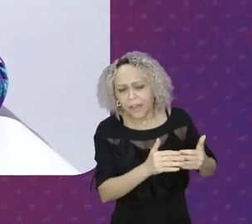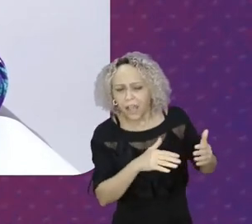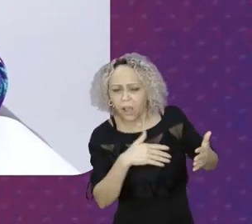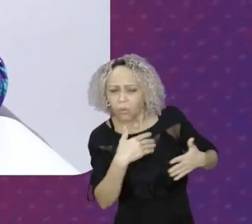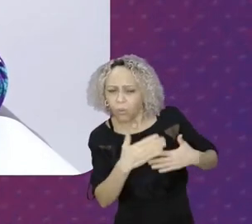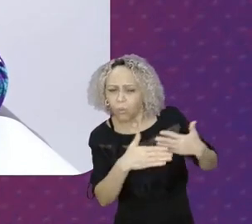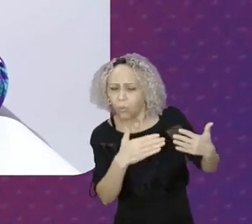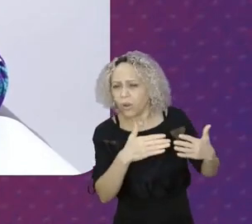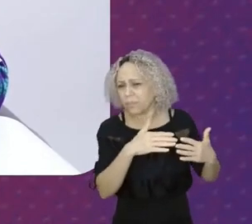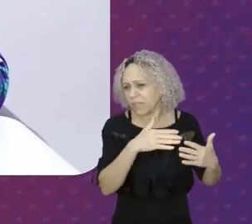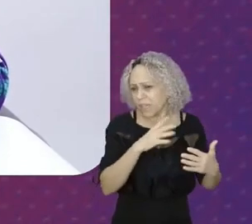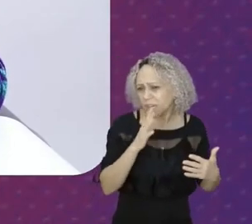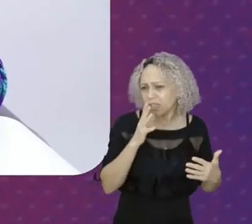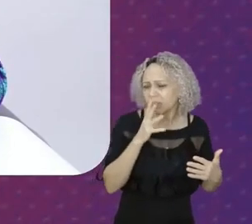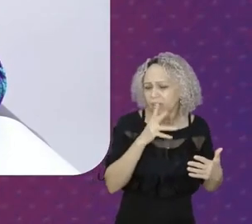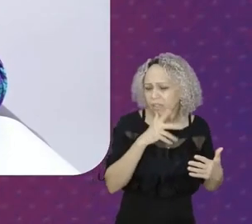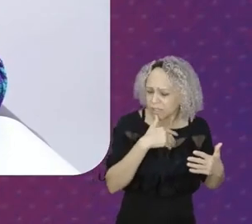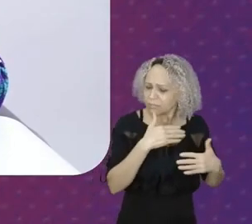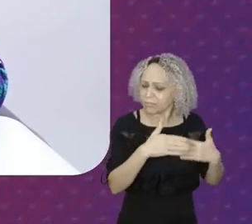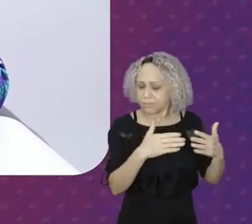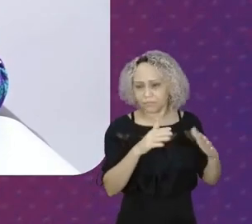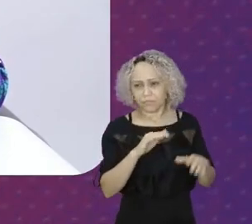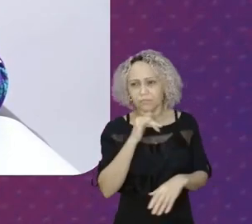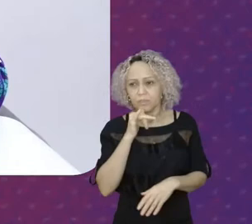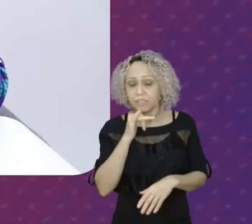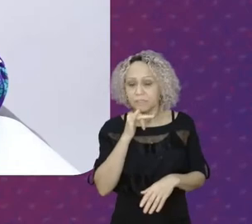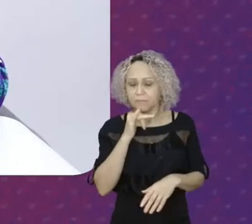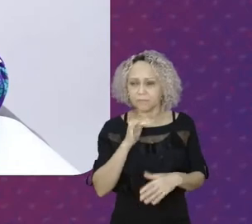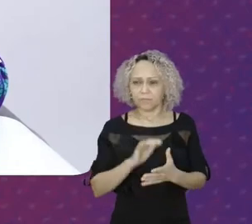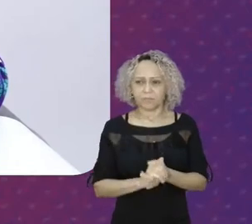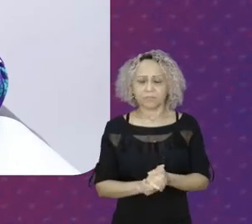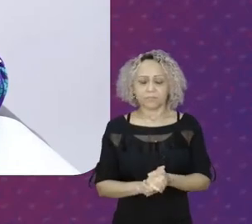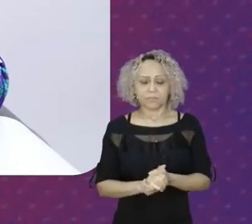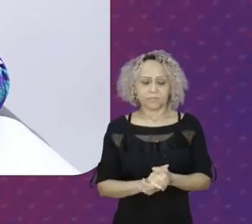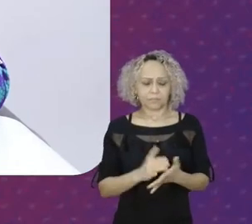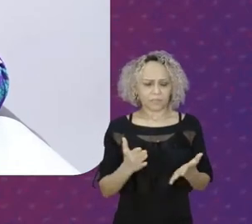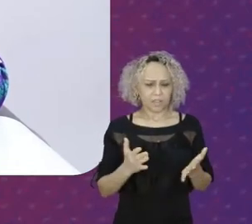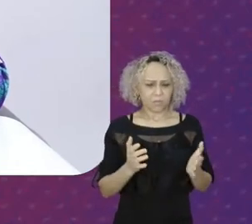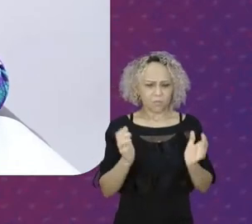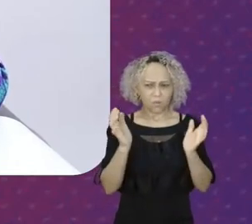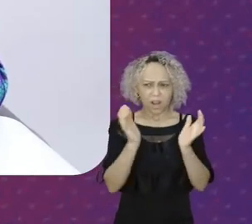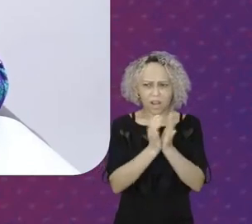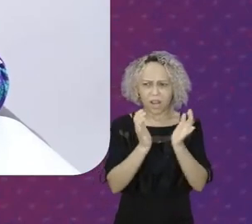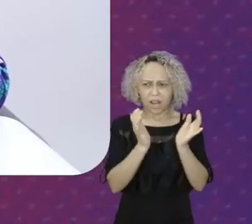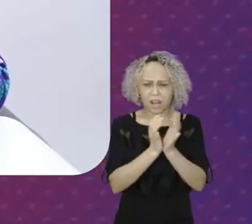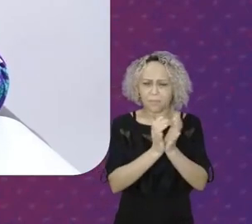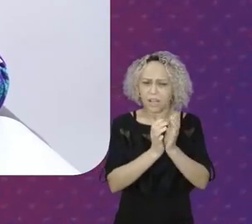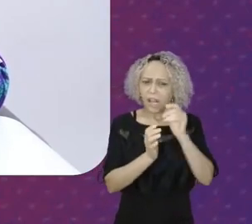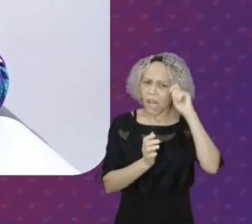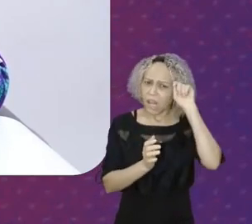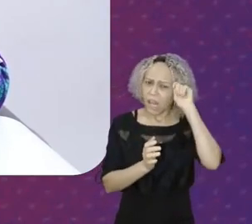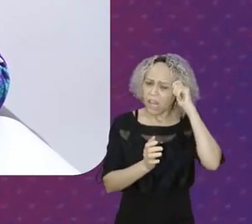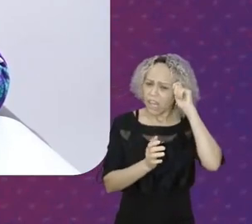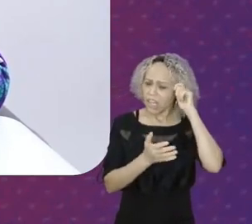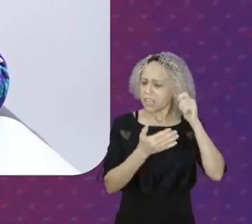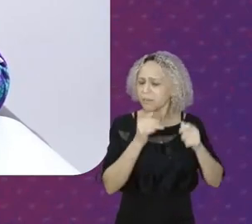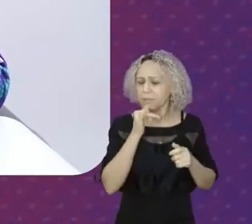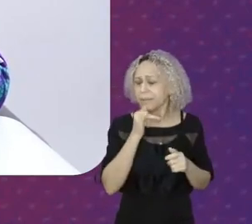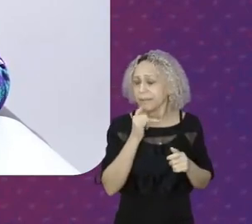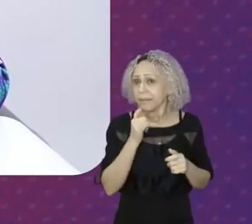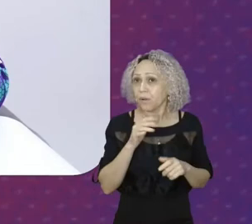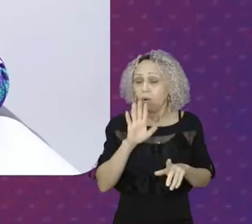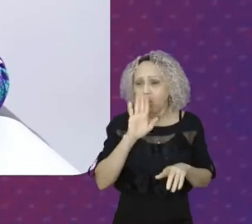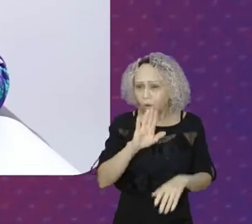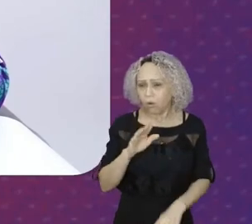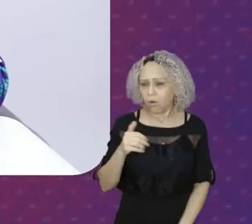institucionalizamos. Para mim foi um fato histórico, talvez um dos mais importantes, porque quase 200 anos